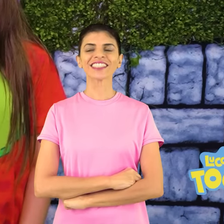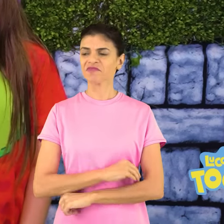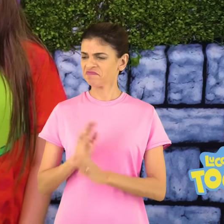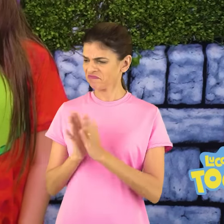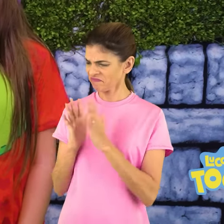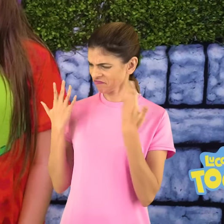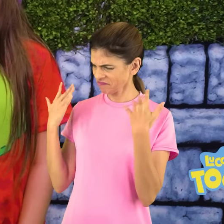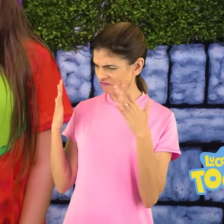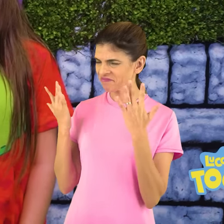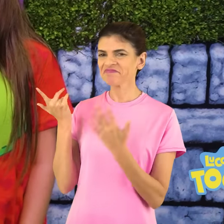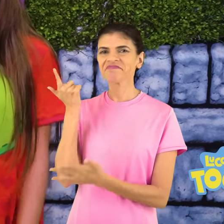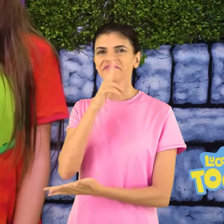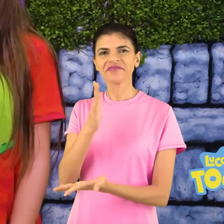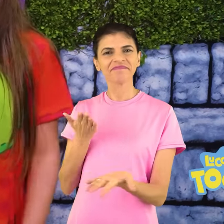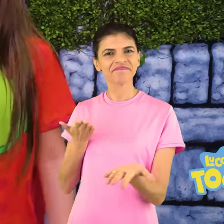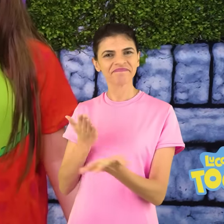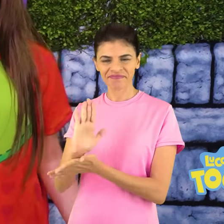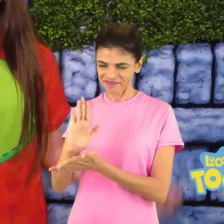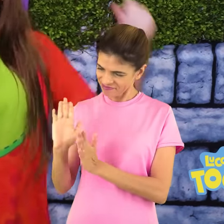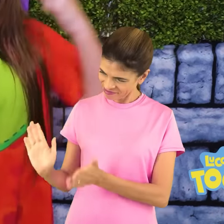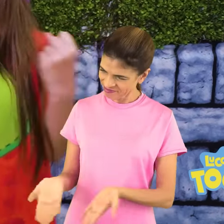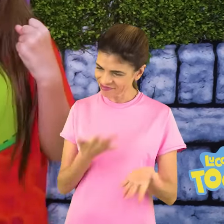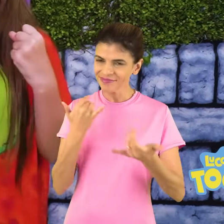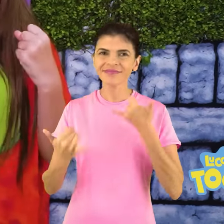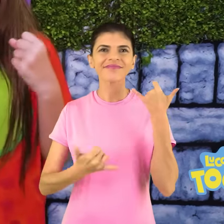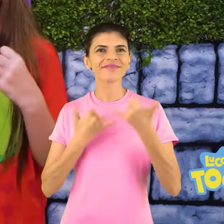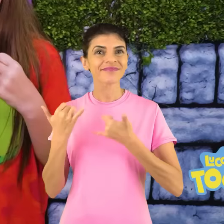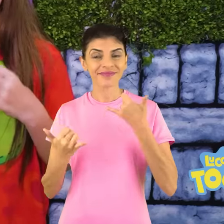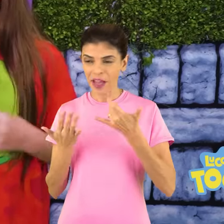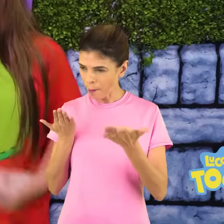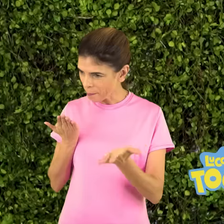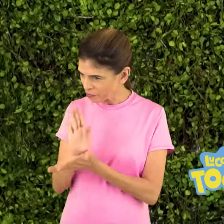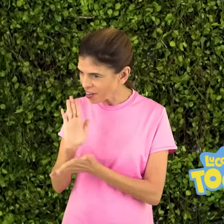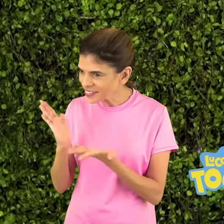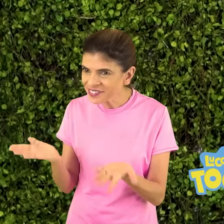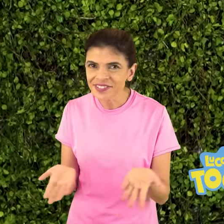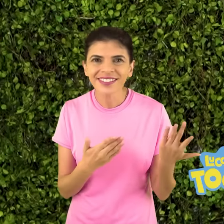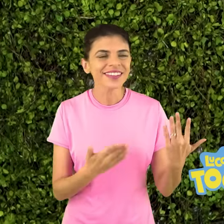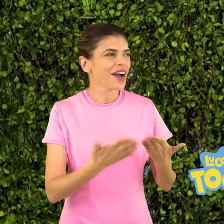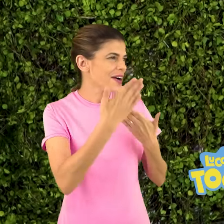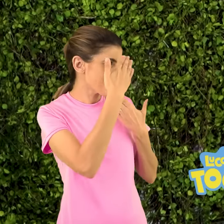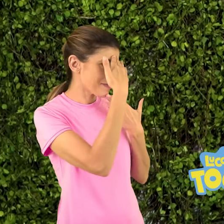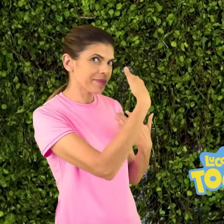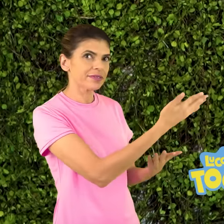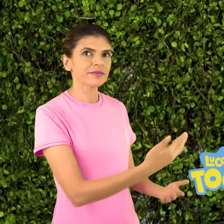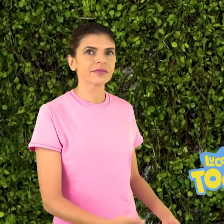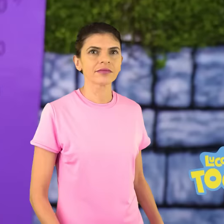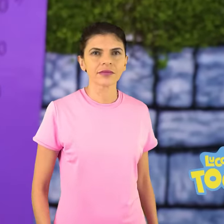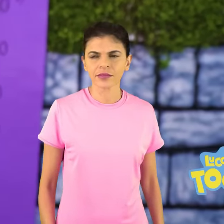Parabéns, você bateu a altura e pode brincar Aprovada Obrigada